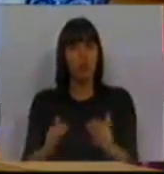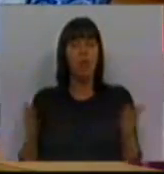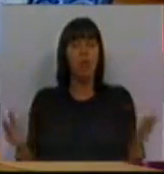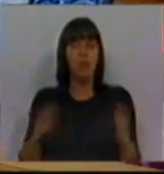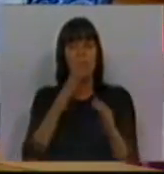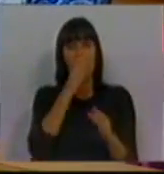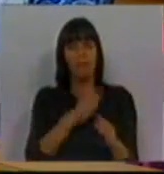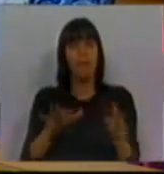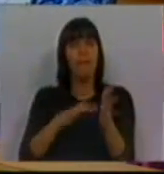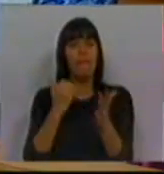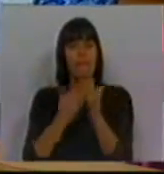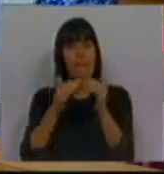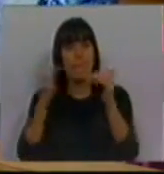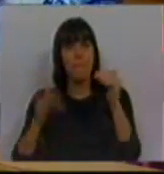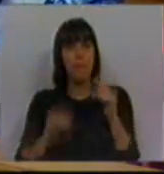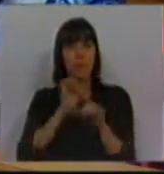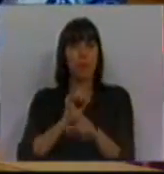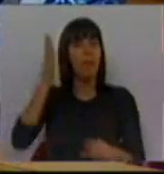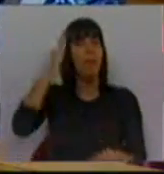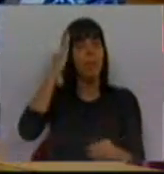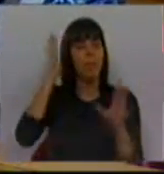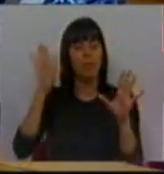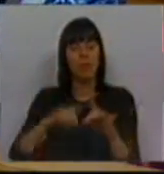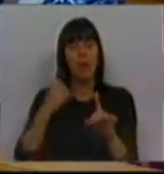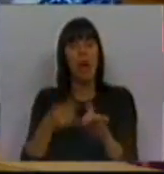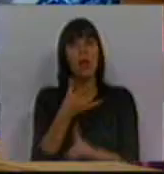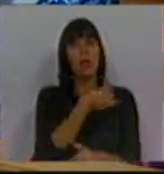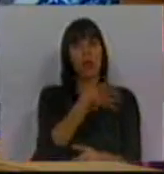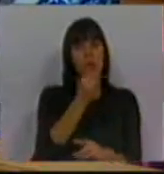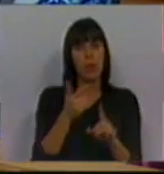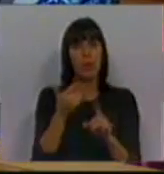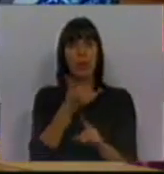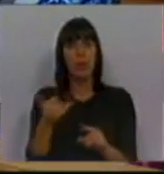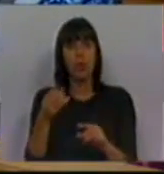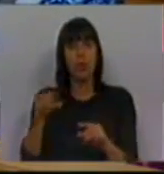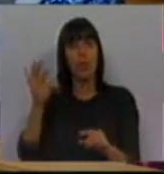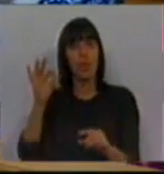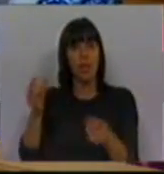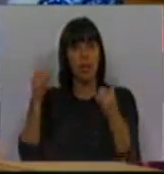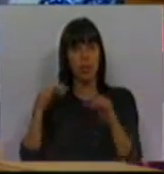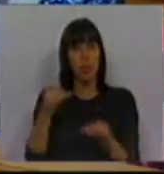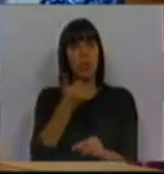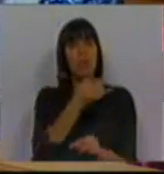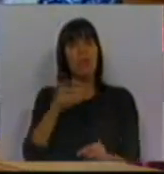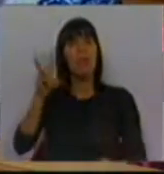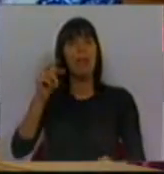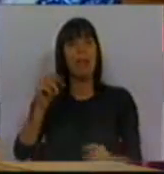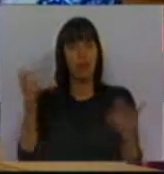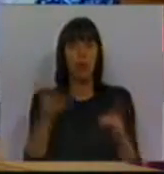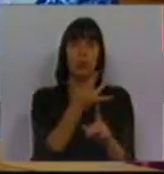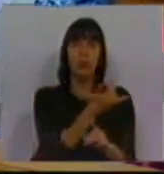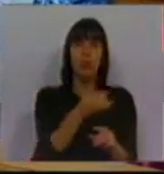a execução foi sempre inferior ao previsto em 2012, em 2014 e em 2013.